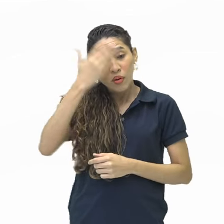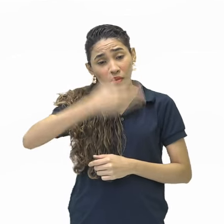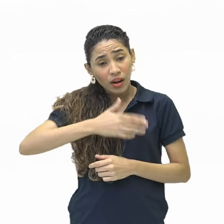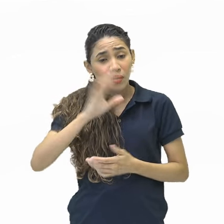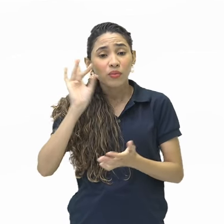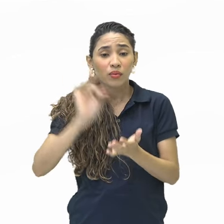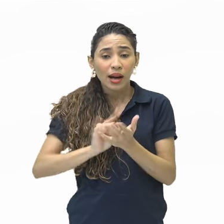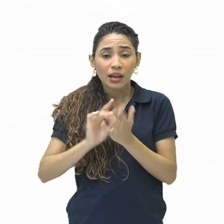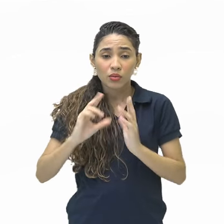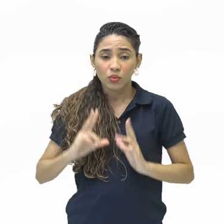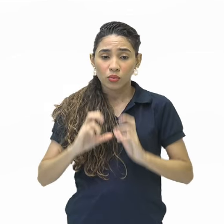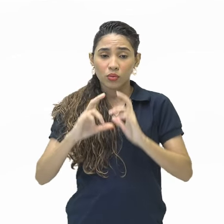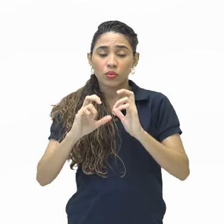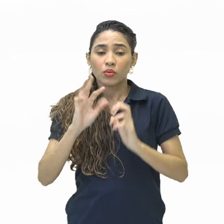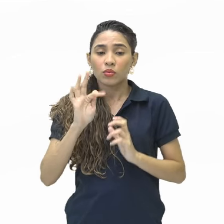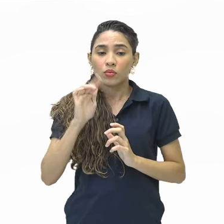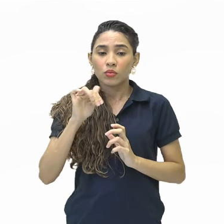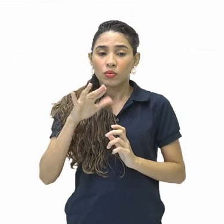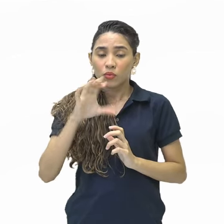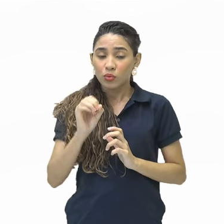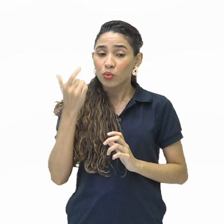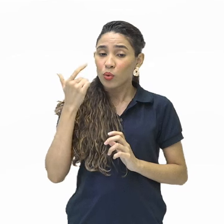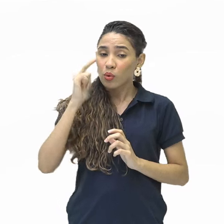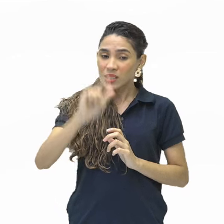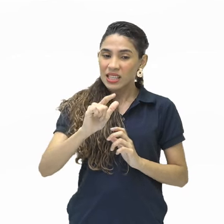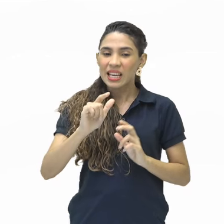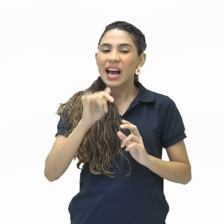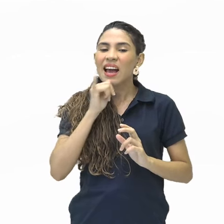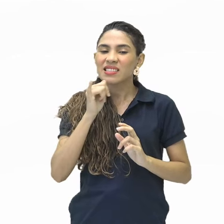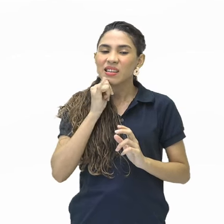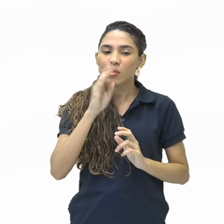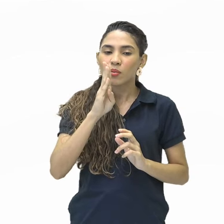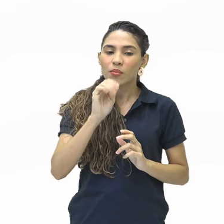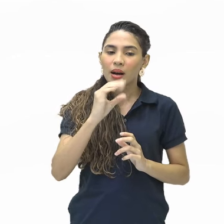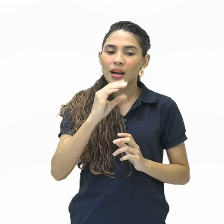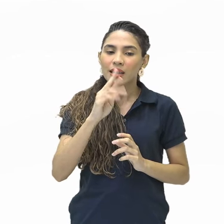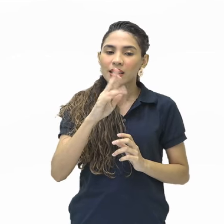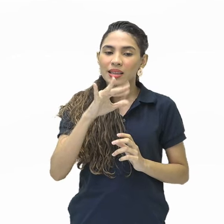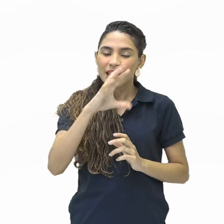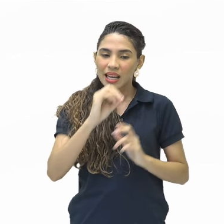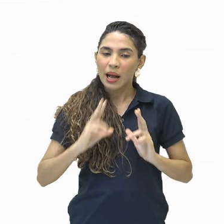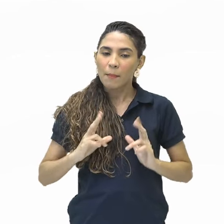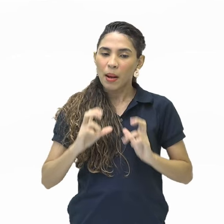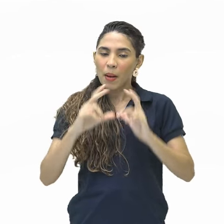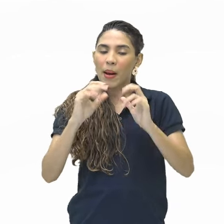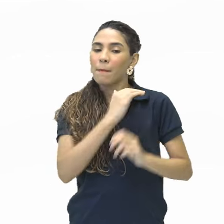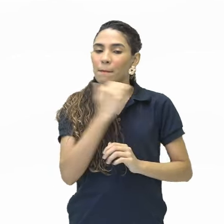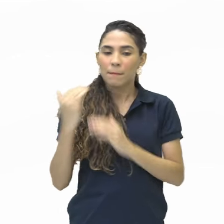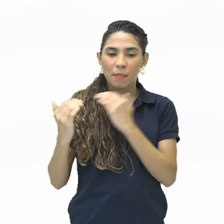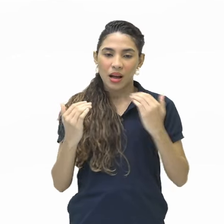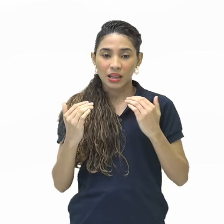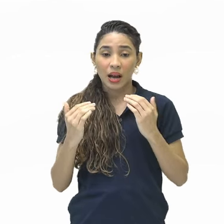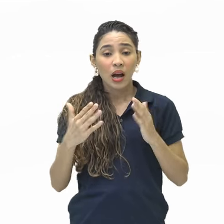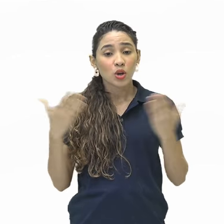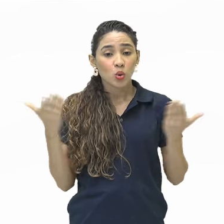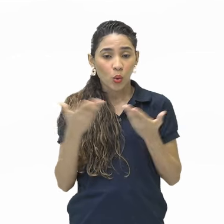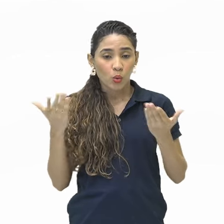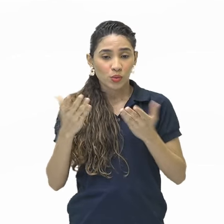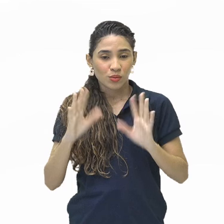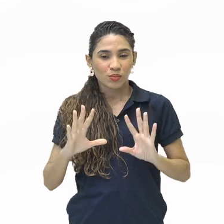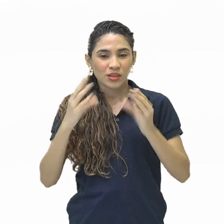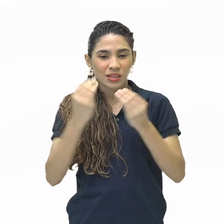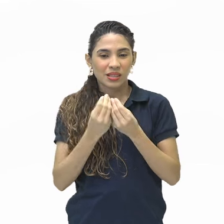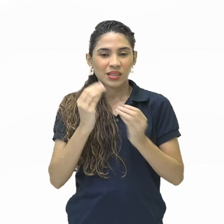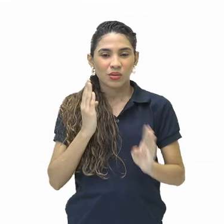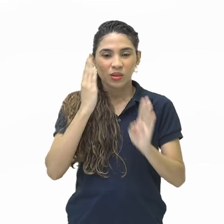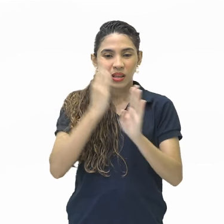esse fungo ele conseguia matar essas bactérias e hoje em dia essa substância que eles